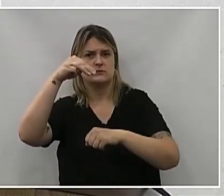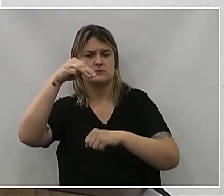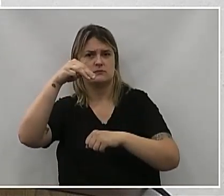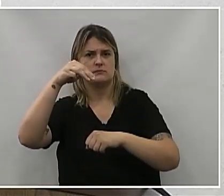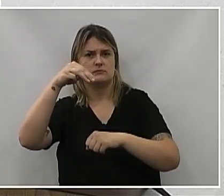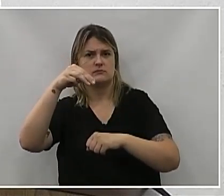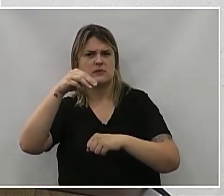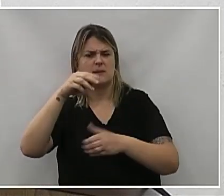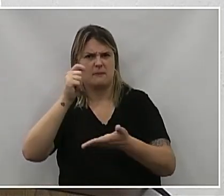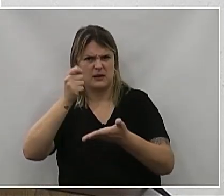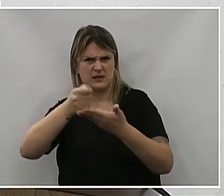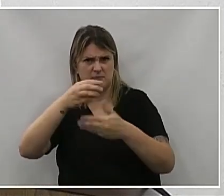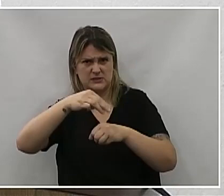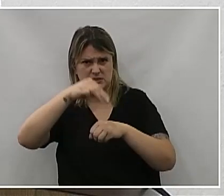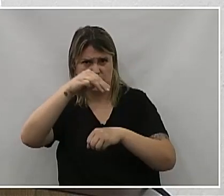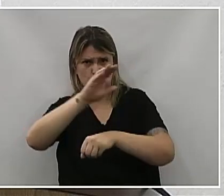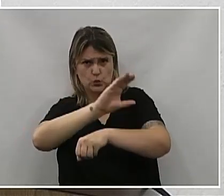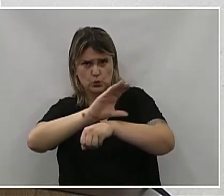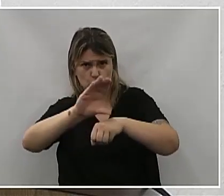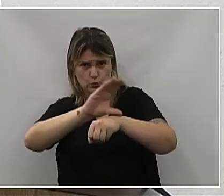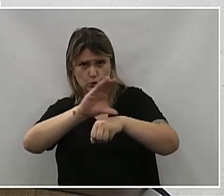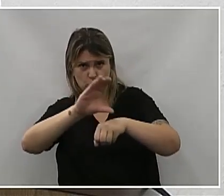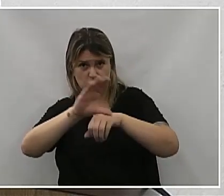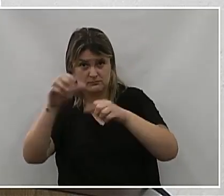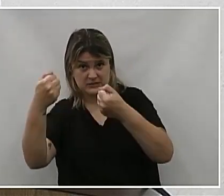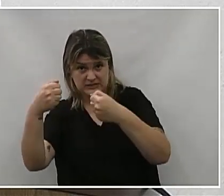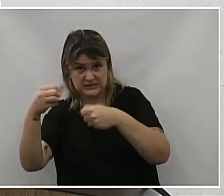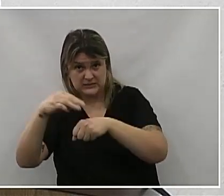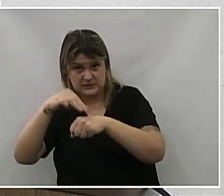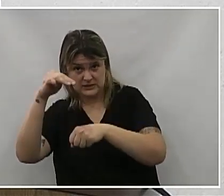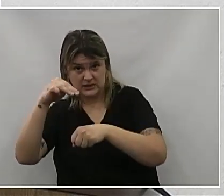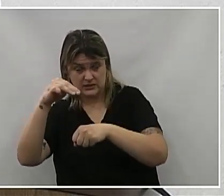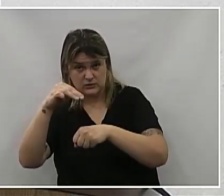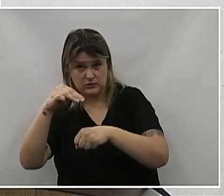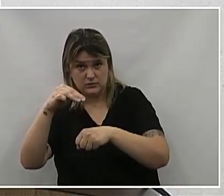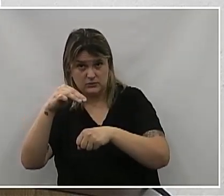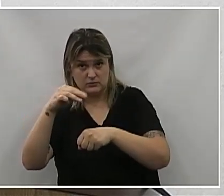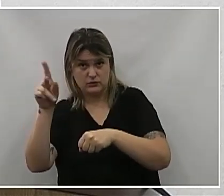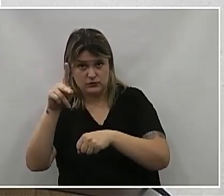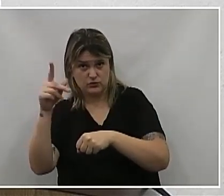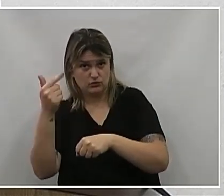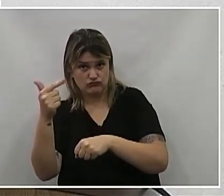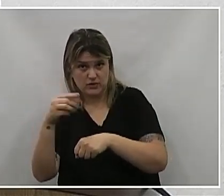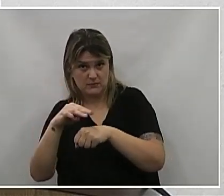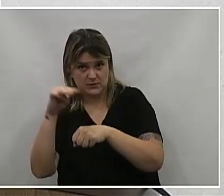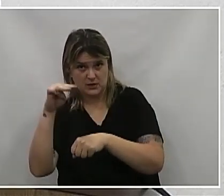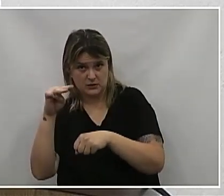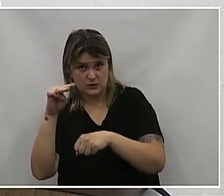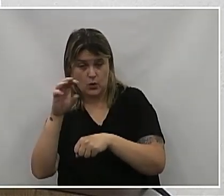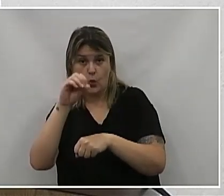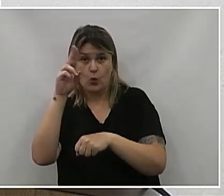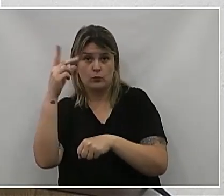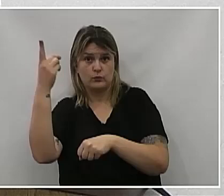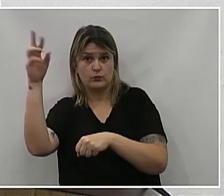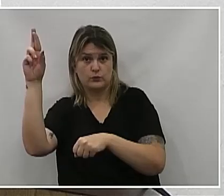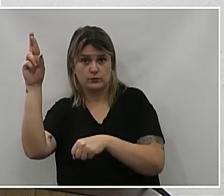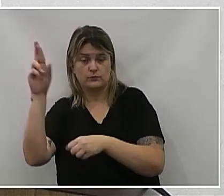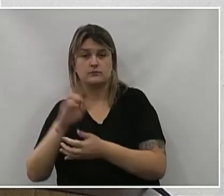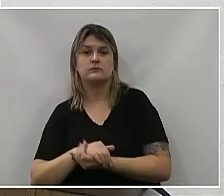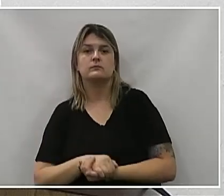É o pagamento de mestrado para aqueles cursos que necessitam de mestrado, que menos professor tem com mestrado ou com o doutorado?